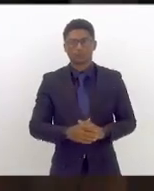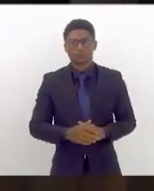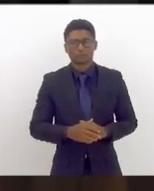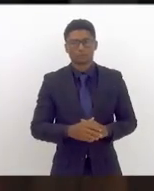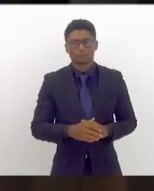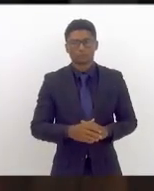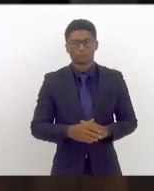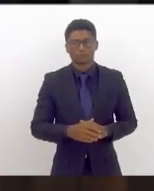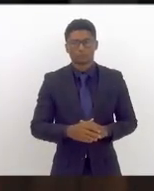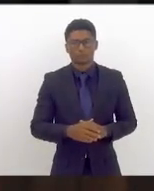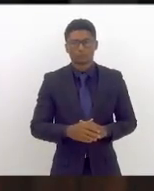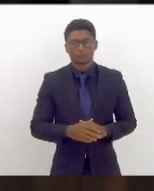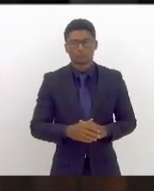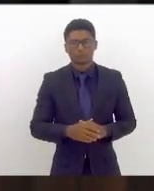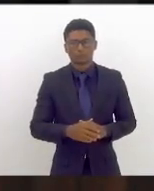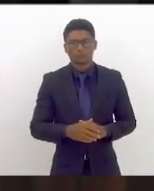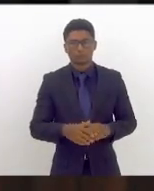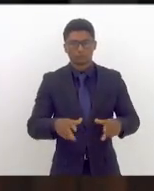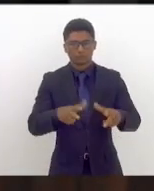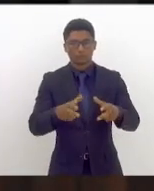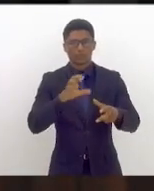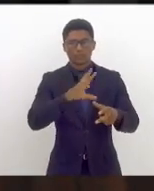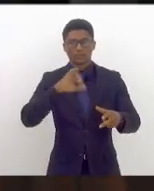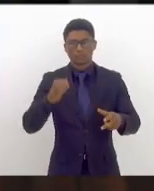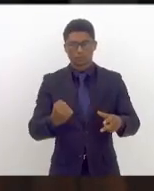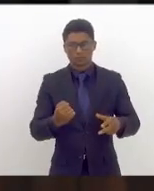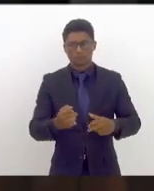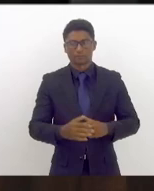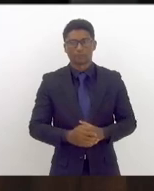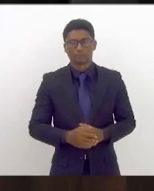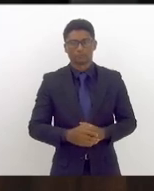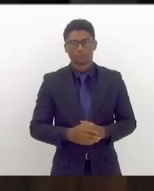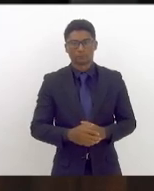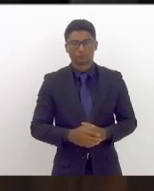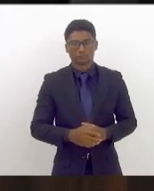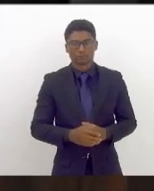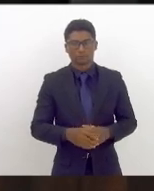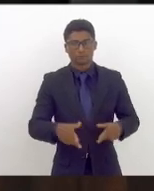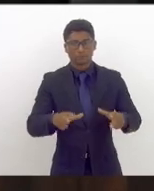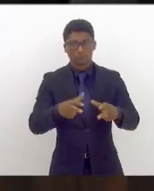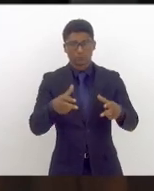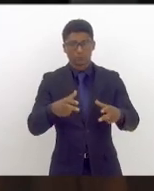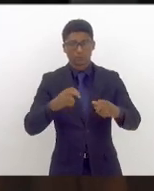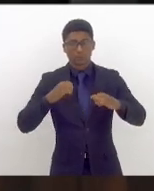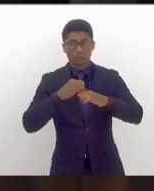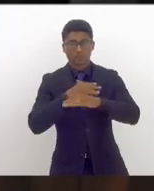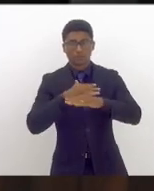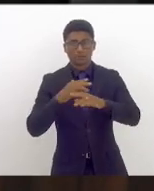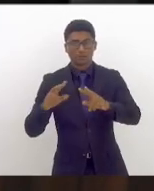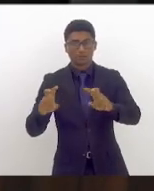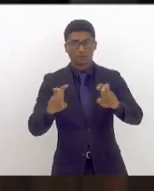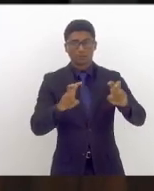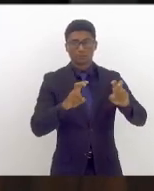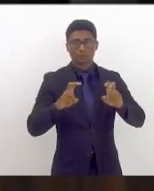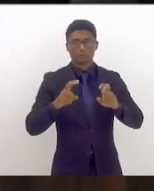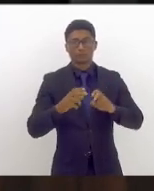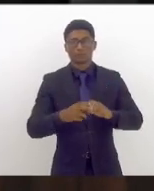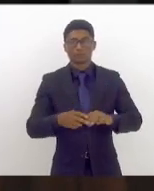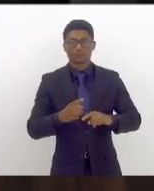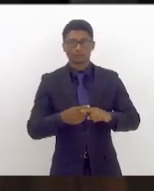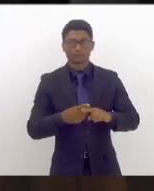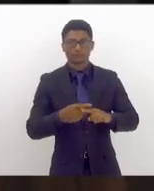não não ela deu para CJ pela comissão de assuntos municipais é que eu tô